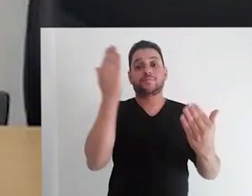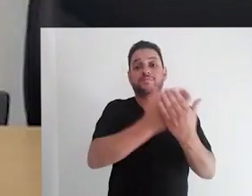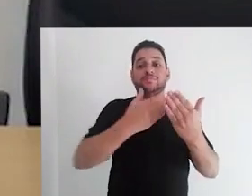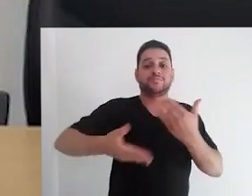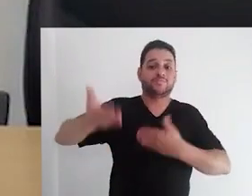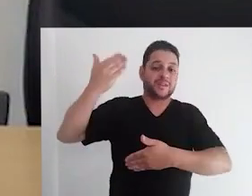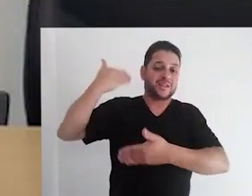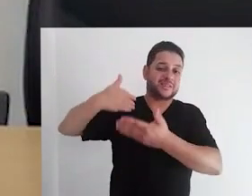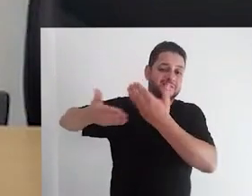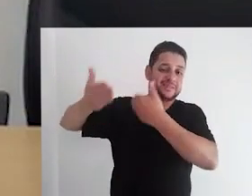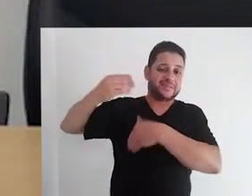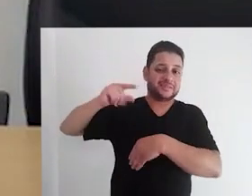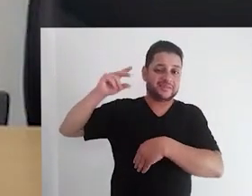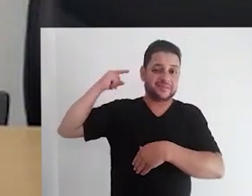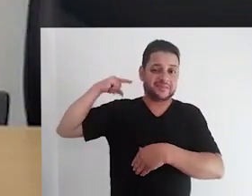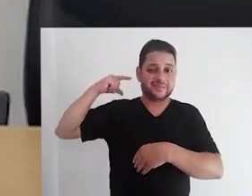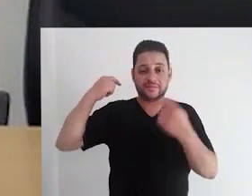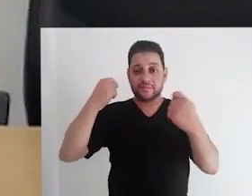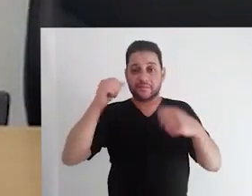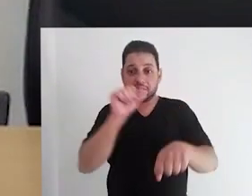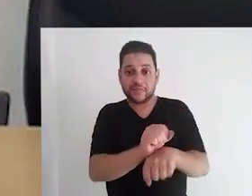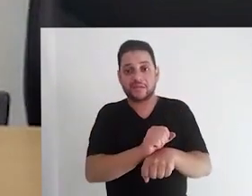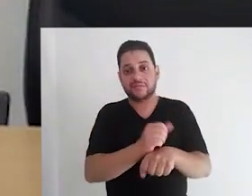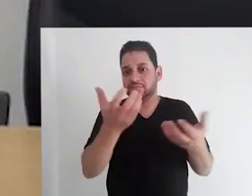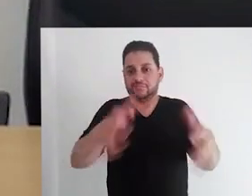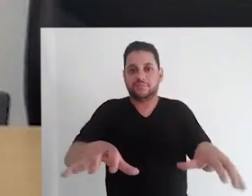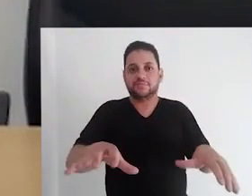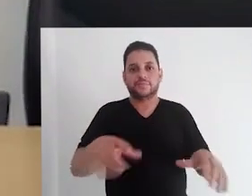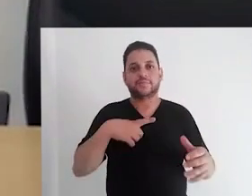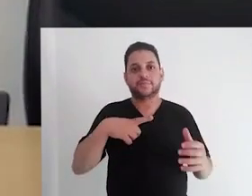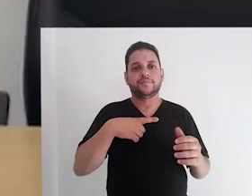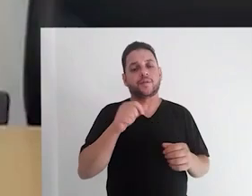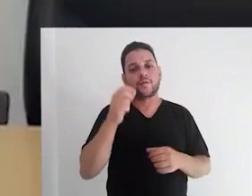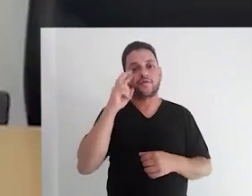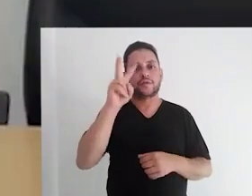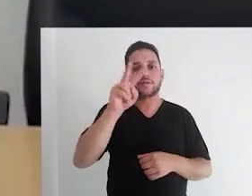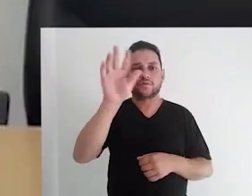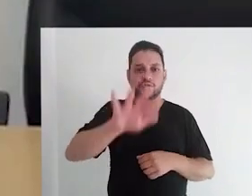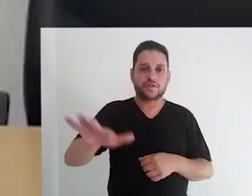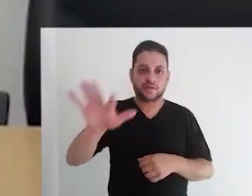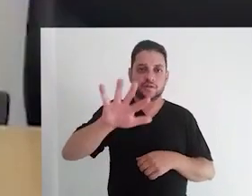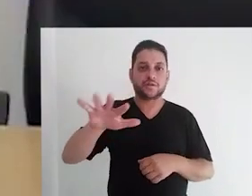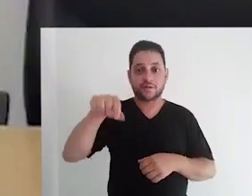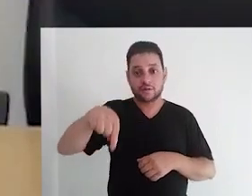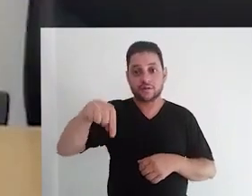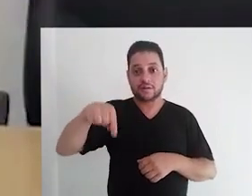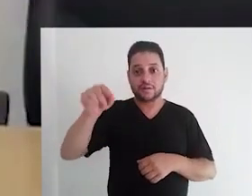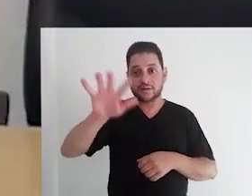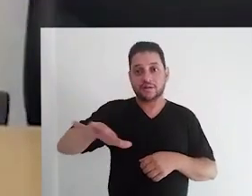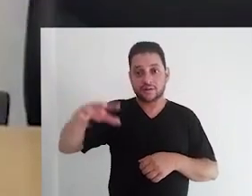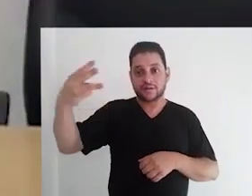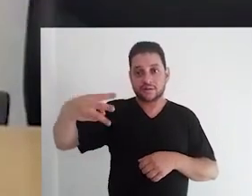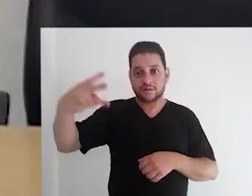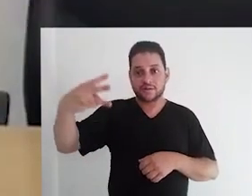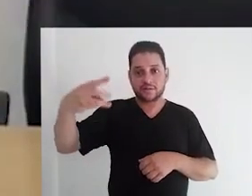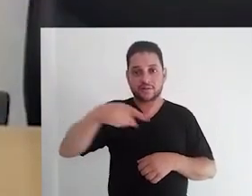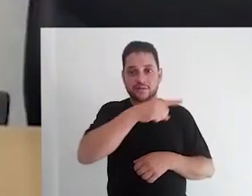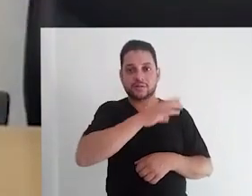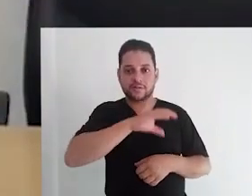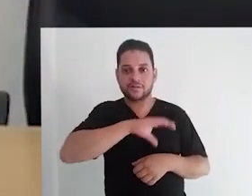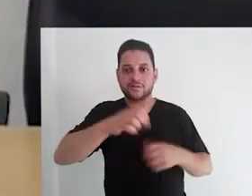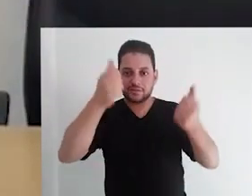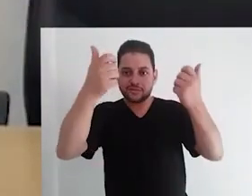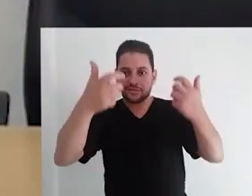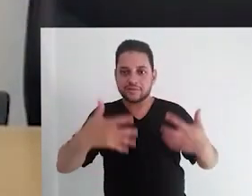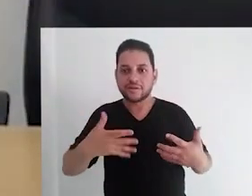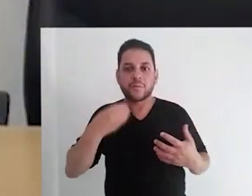esse é o panorama geral. Nós temos dois tipos, então, de núcleos. Aqui na terceira região, os colegas vão explicar como que se deu essa